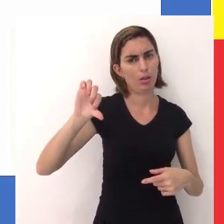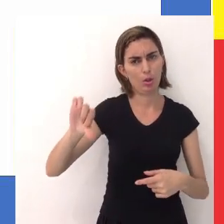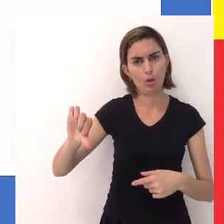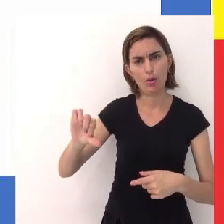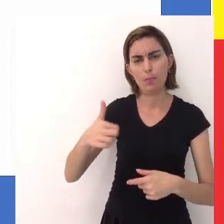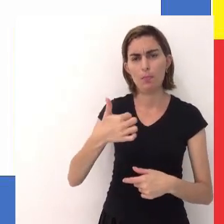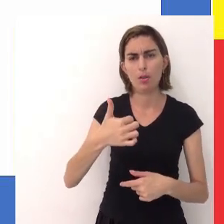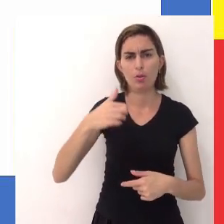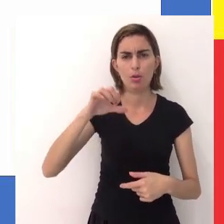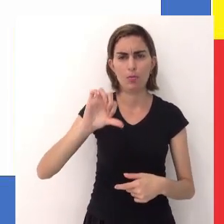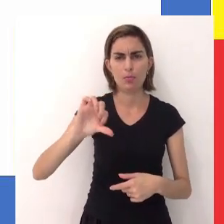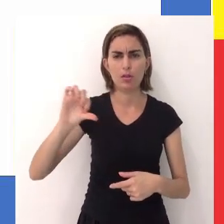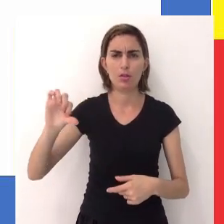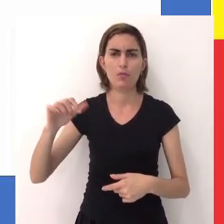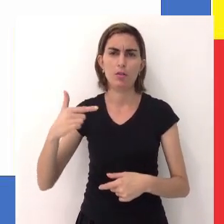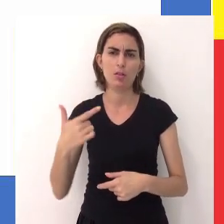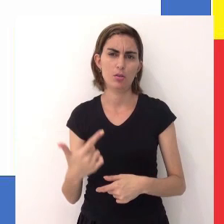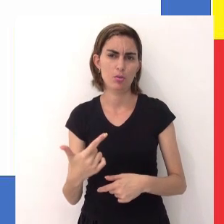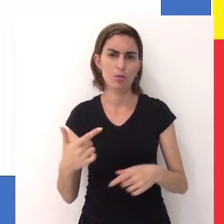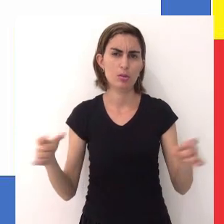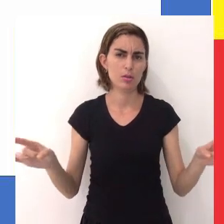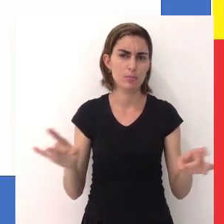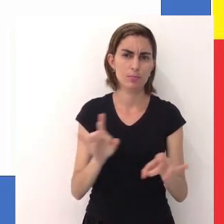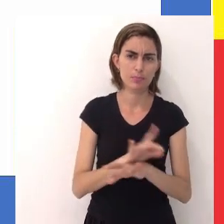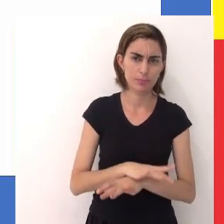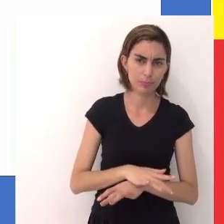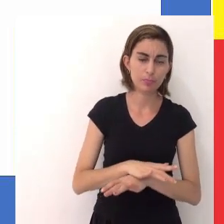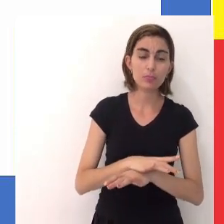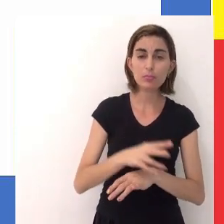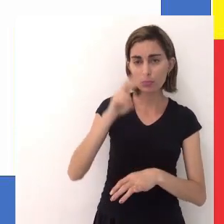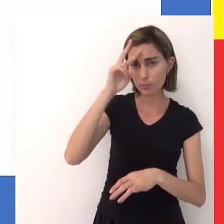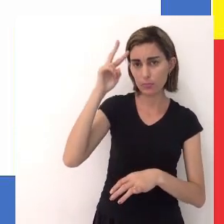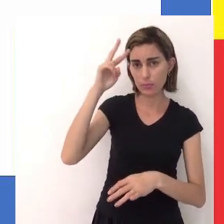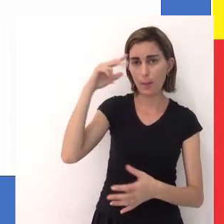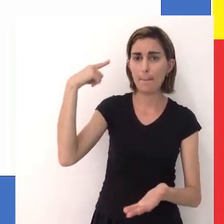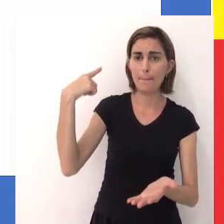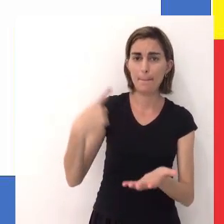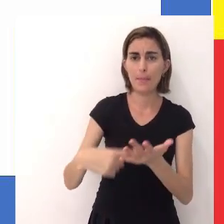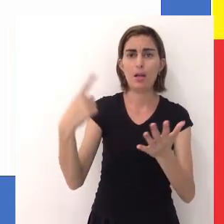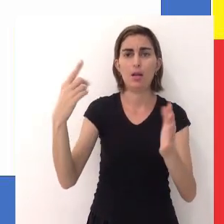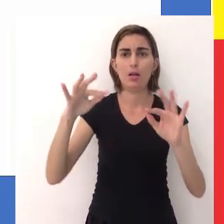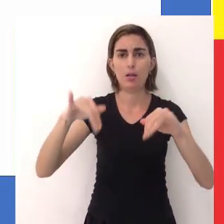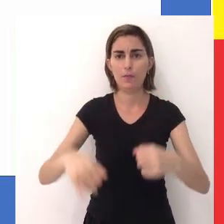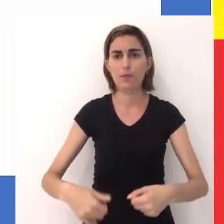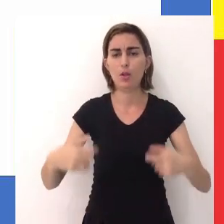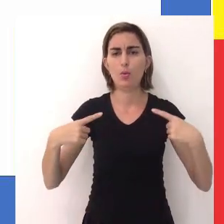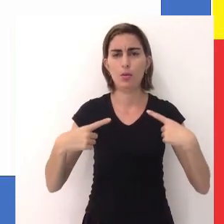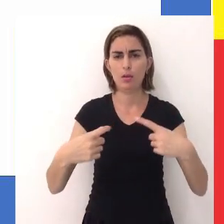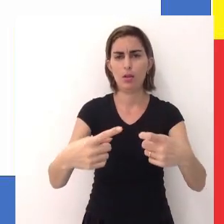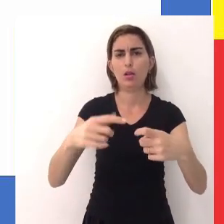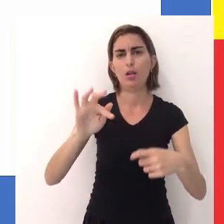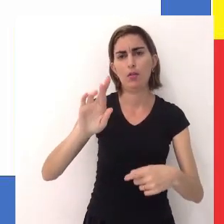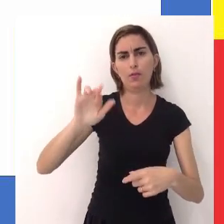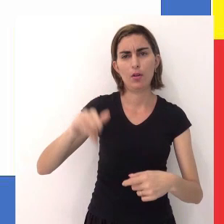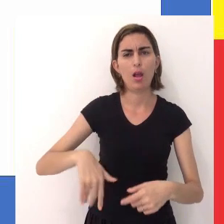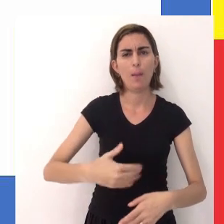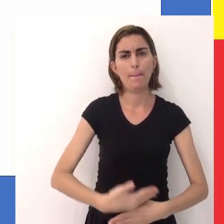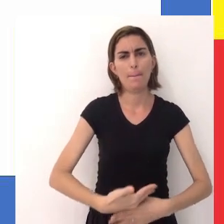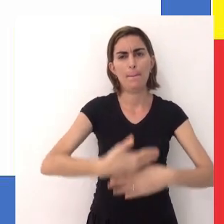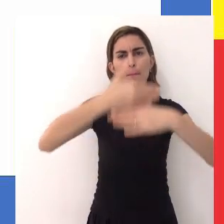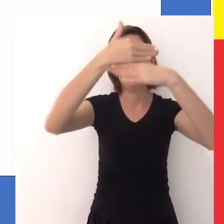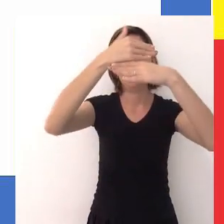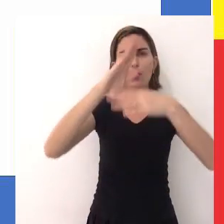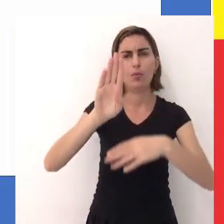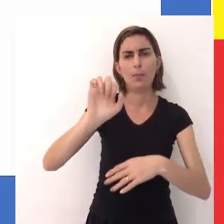1989 a 1991, estima-se, né? O grande fato histórico que marca o fim da Guerra Fria vai ser a queda do Muro de